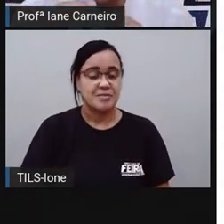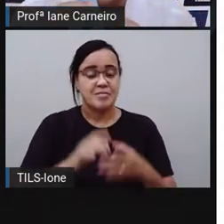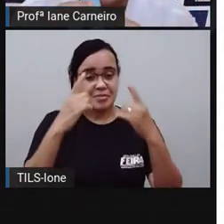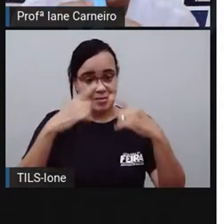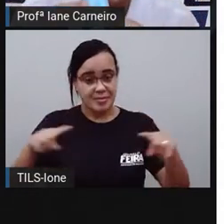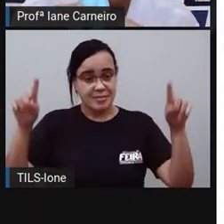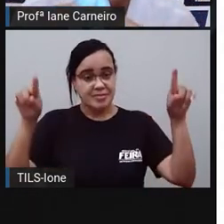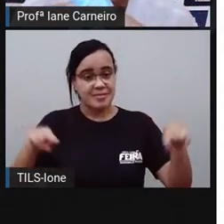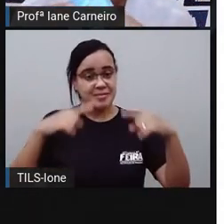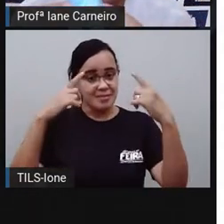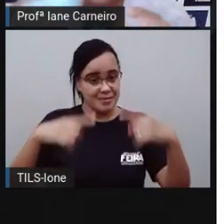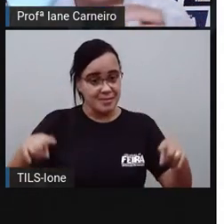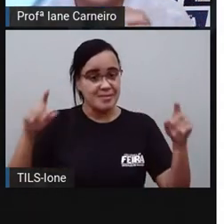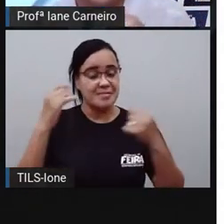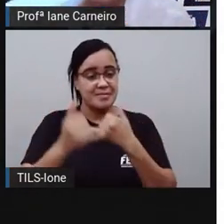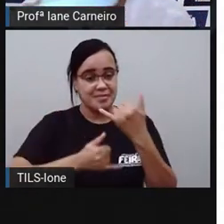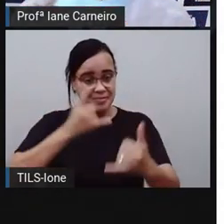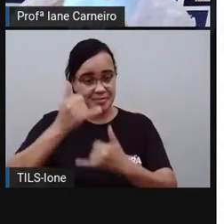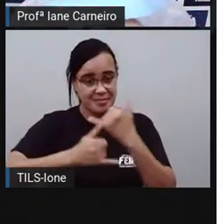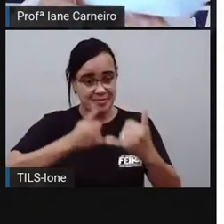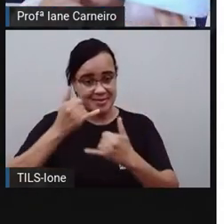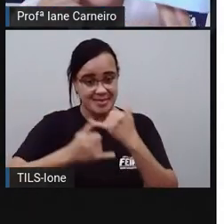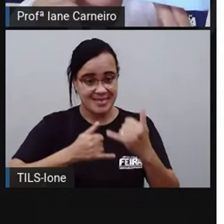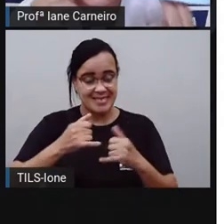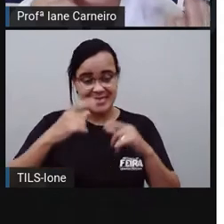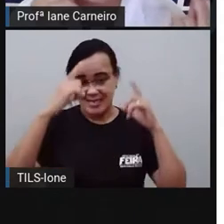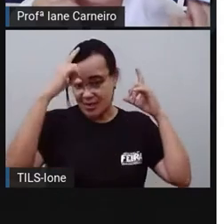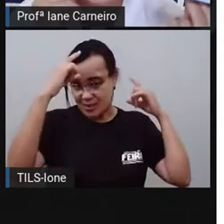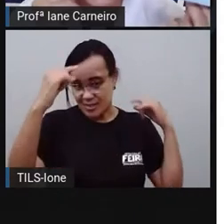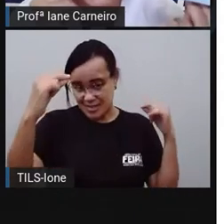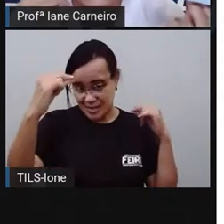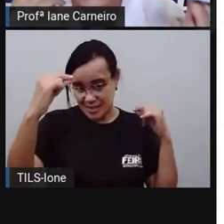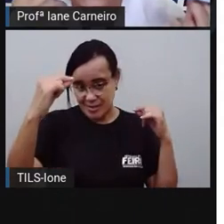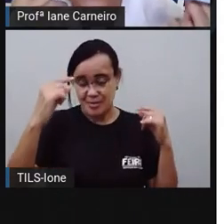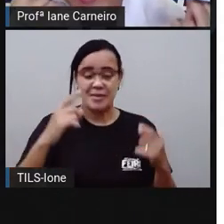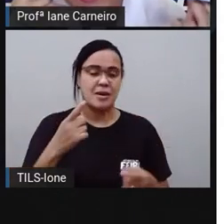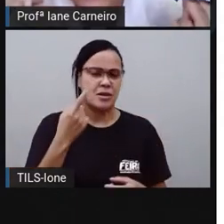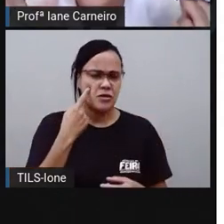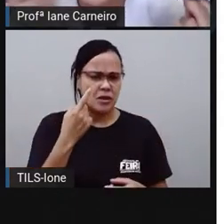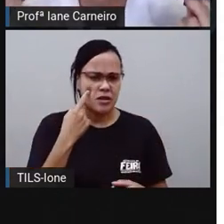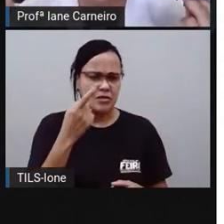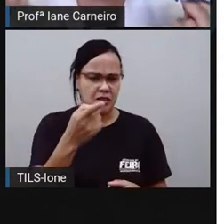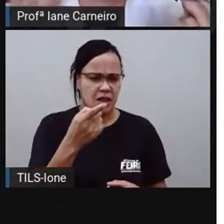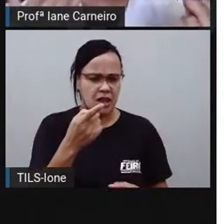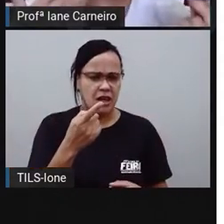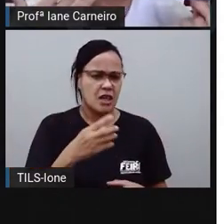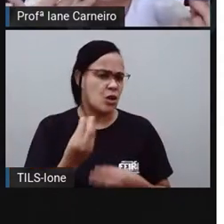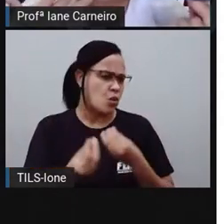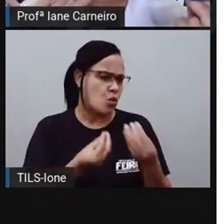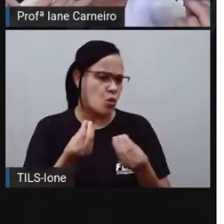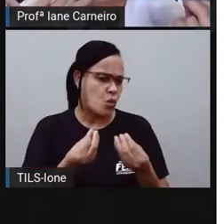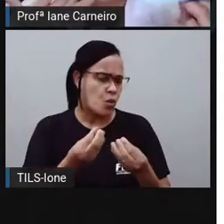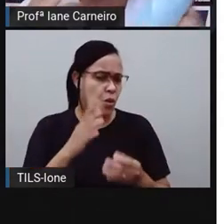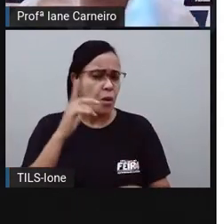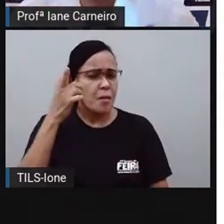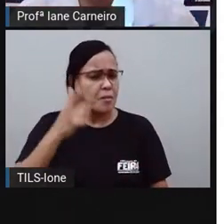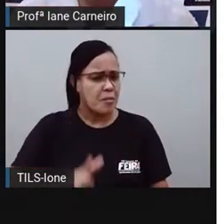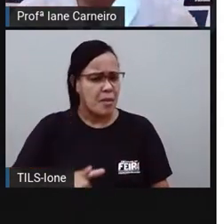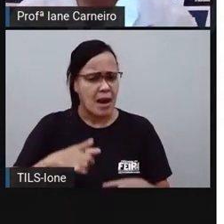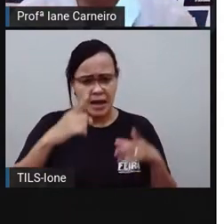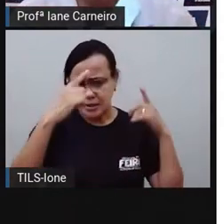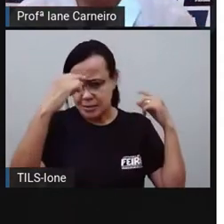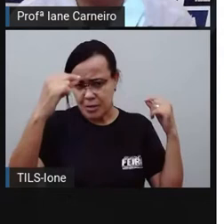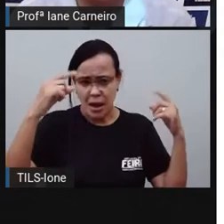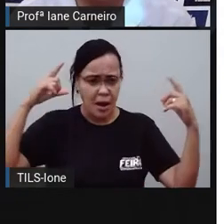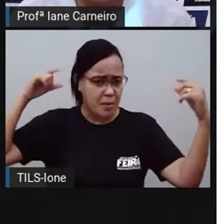né, de roda, da parlenda lá do chapéu, tem três pontas. A gente vai analisar aqui agora o que mais tem três pontas, tá bom? E aí a